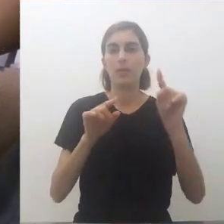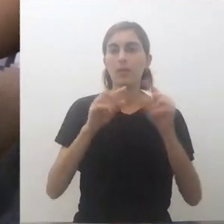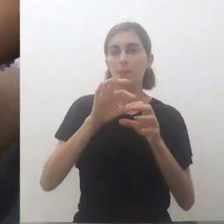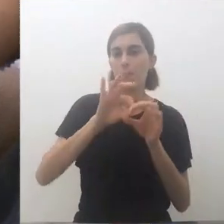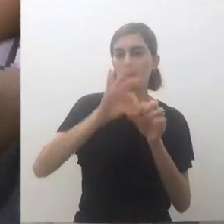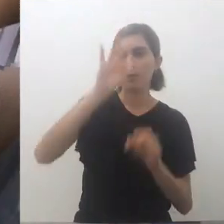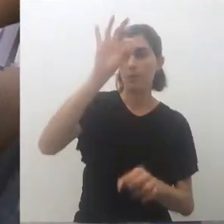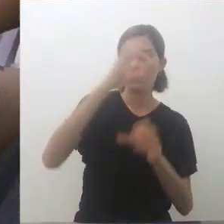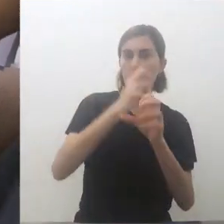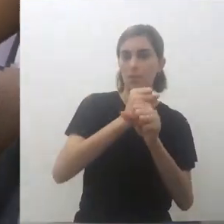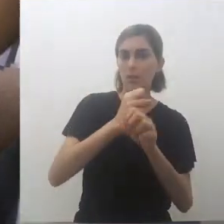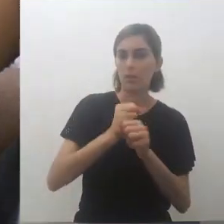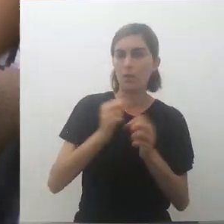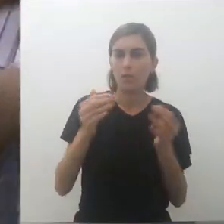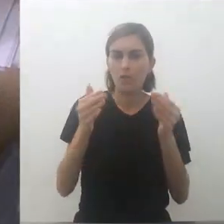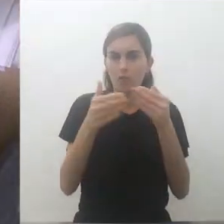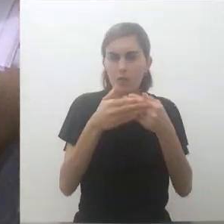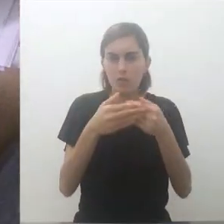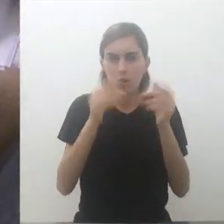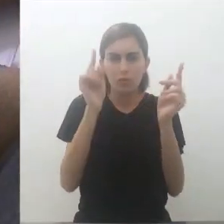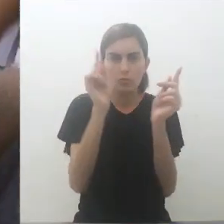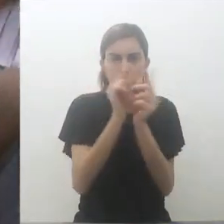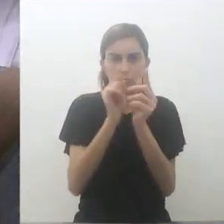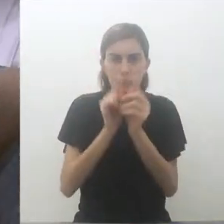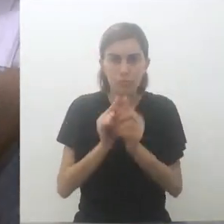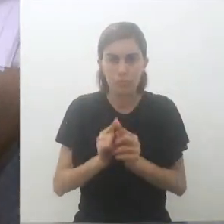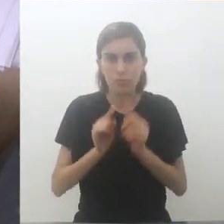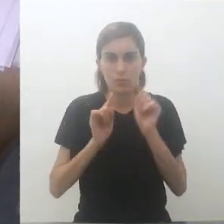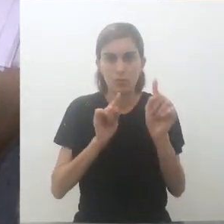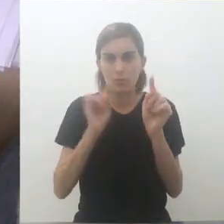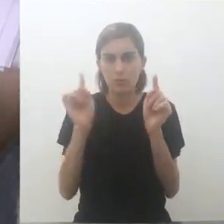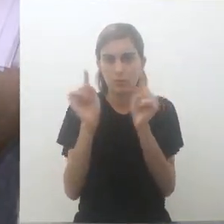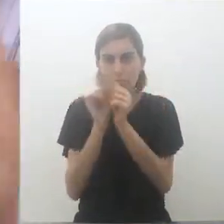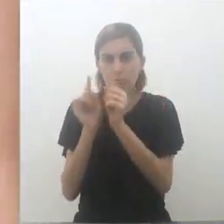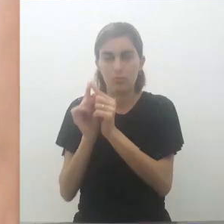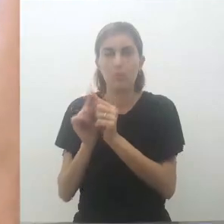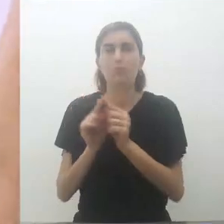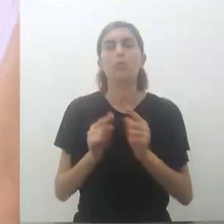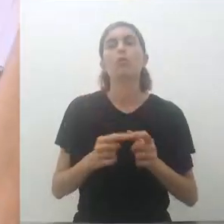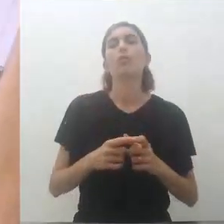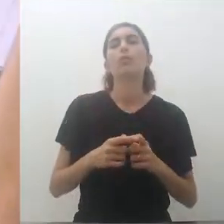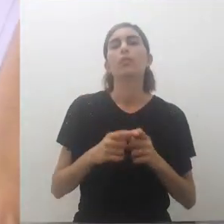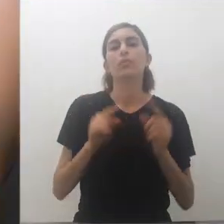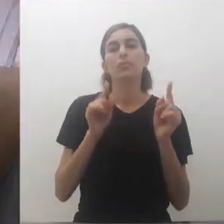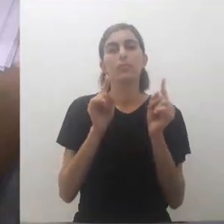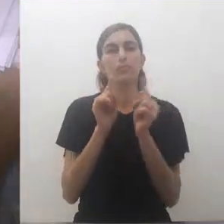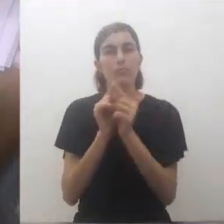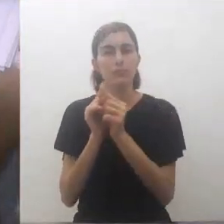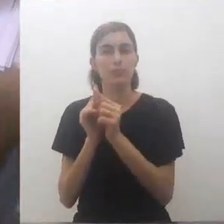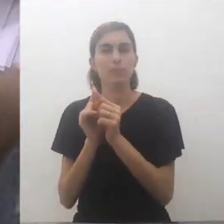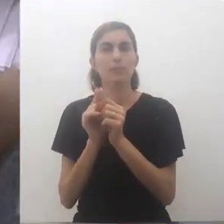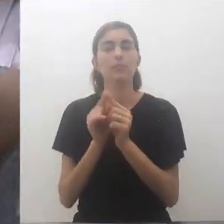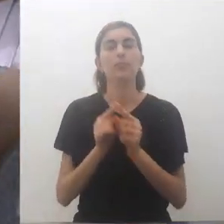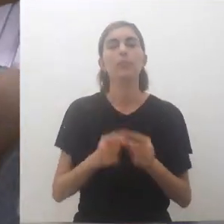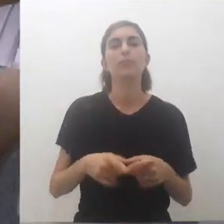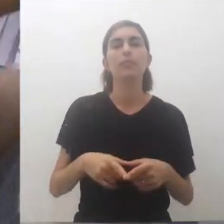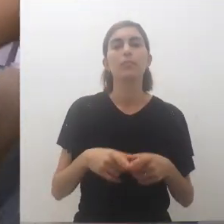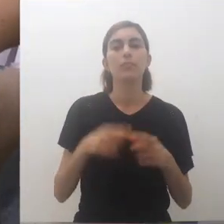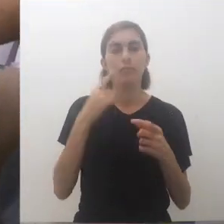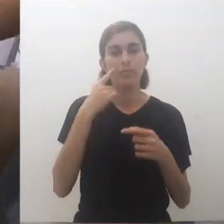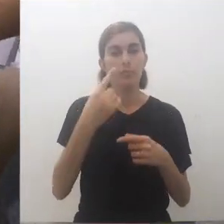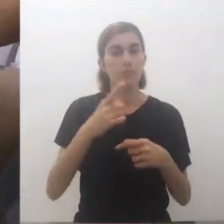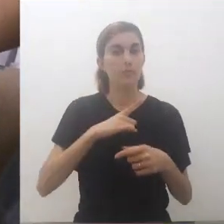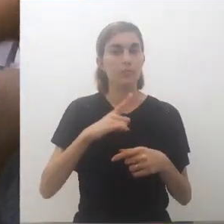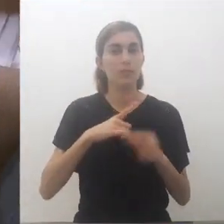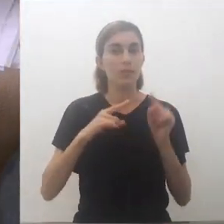mais fechados. Se eu desse essa continuidade e cruzasse, que aqui por trás também tem uma linha verde, eu teria os pontos